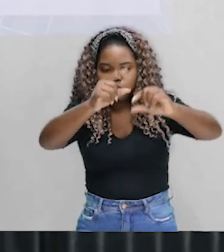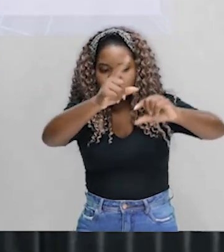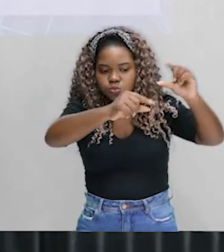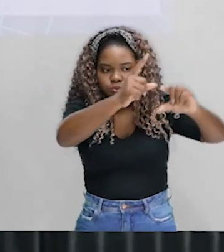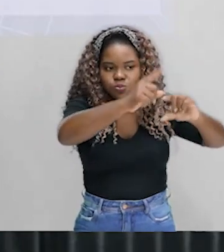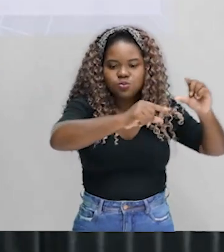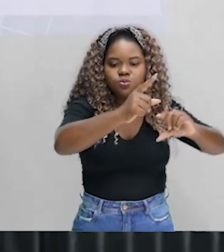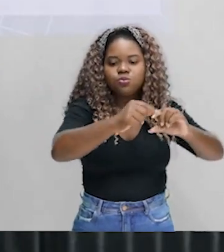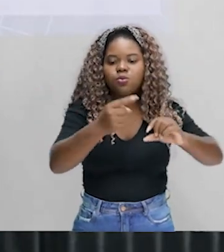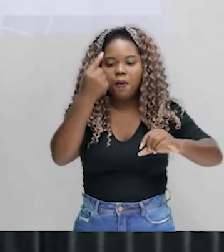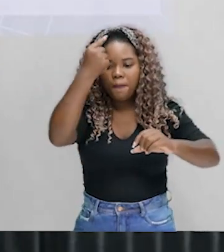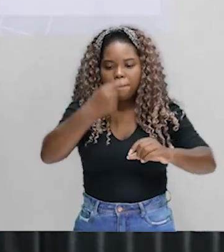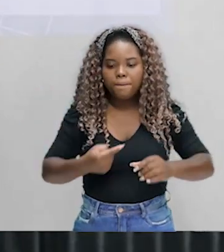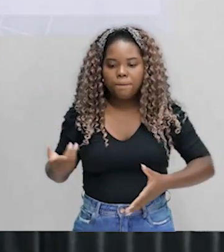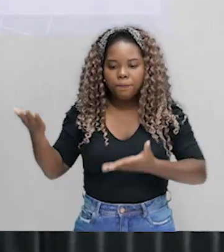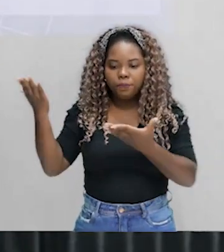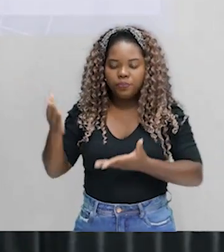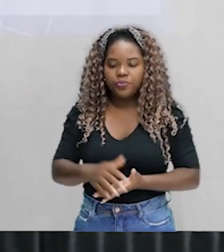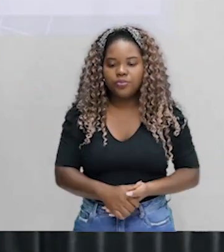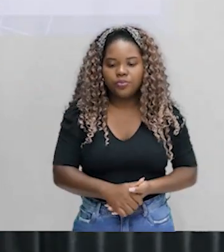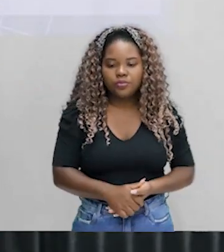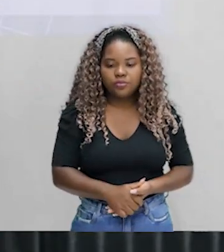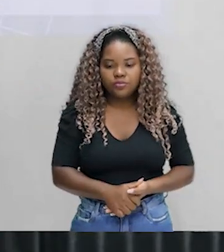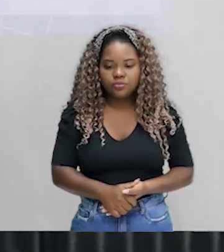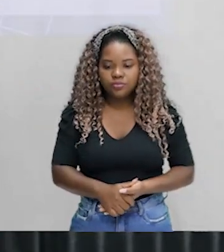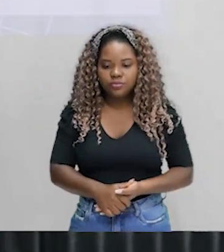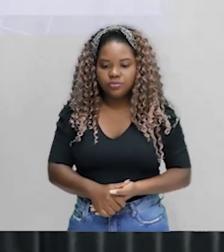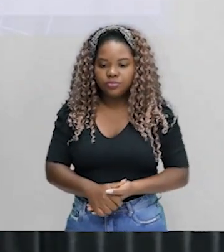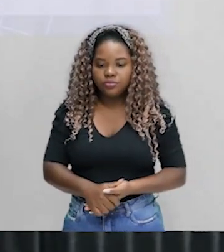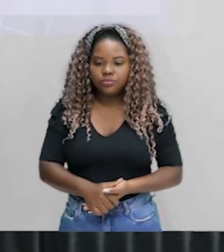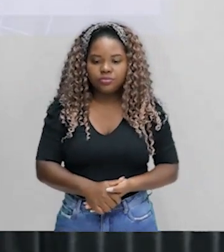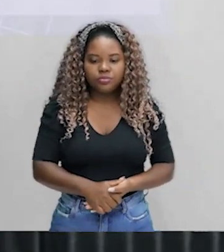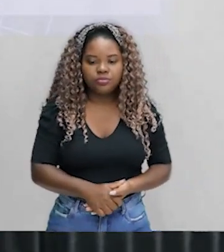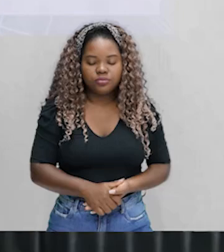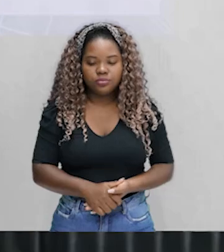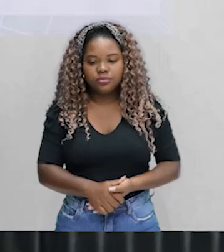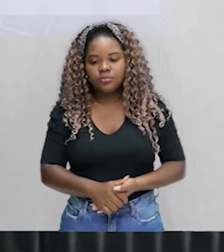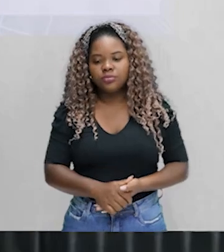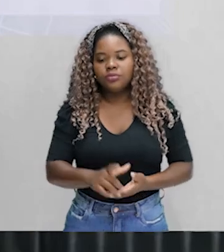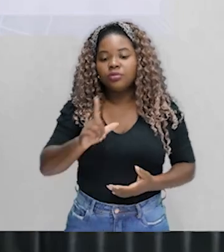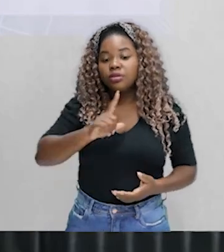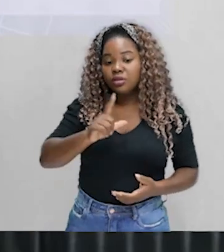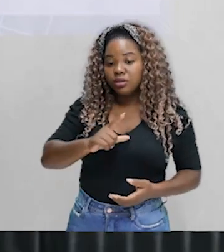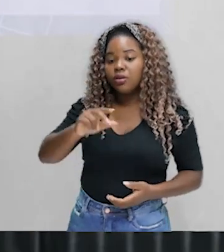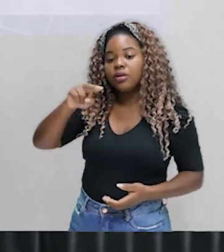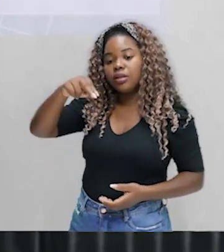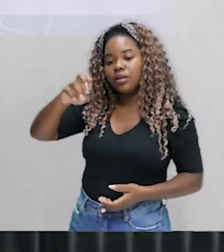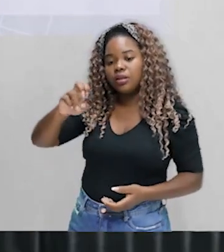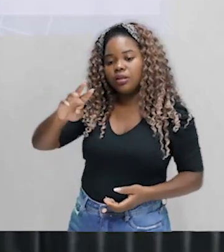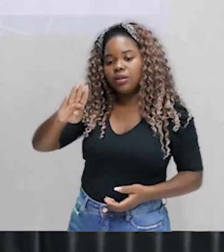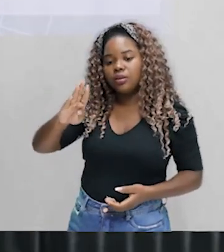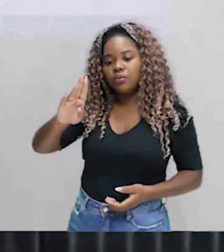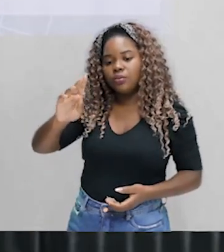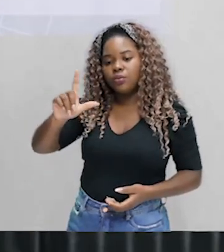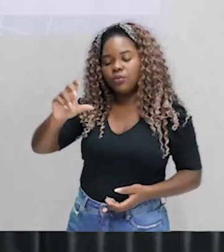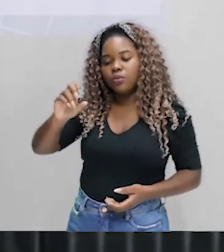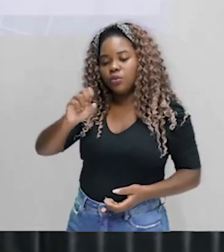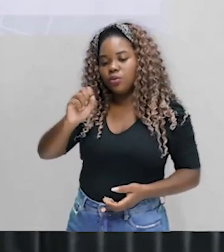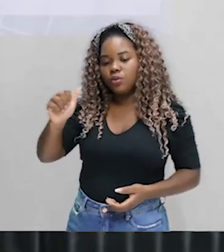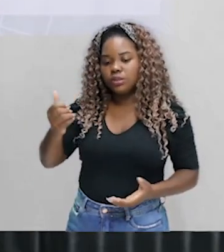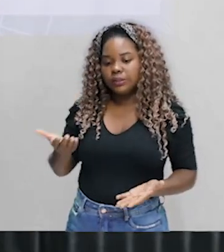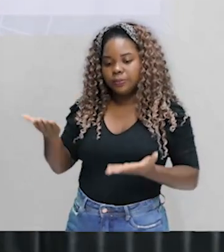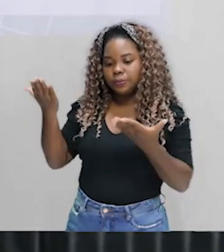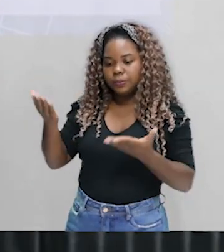O Sol teria surgido de nebulosas. Eu tenho uma imagem aqui de uma nebulosa, ela são chamadas de pilares da criação,